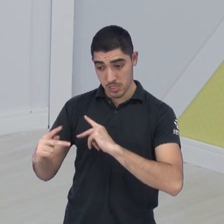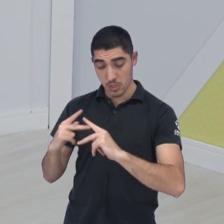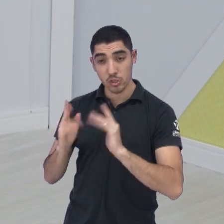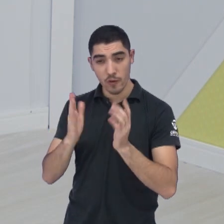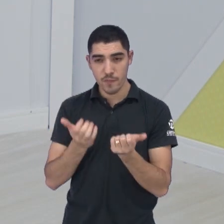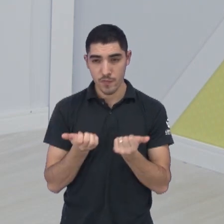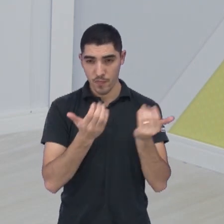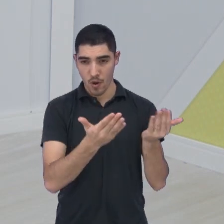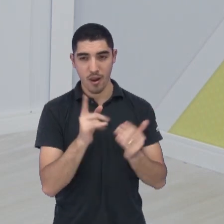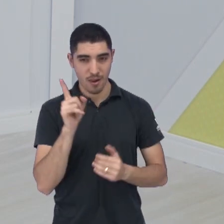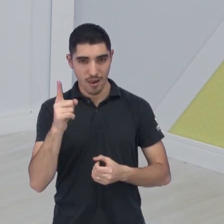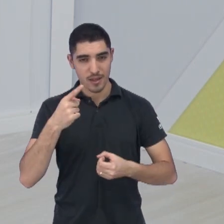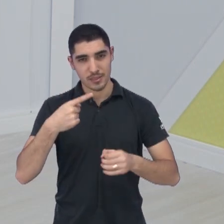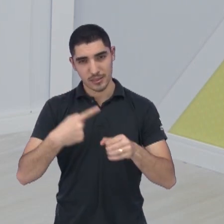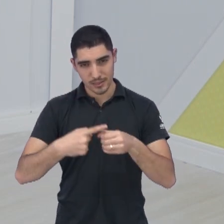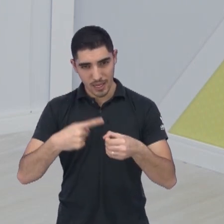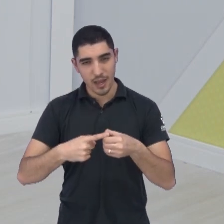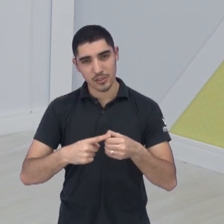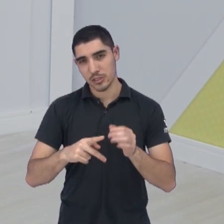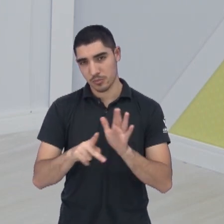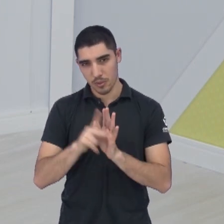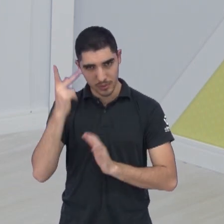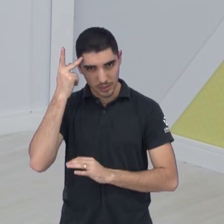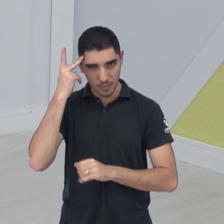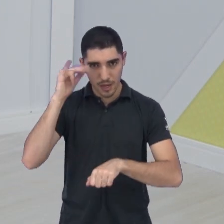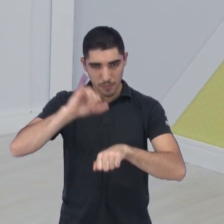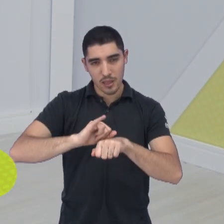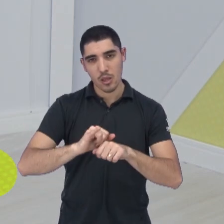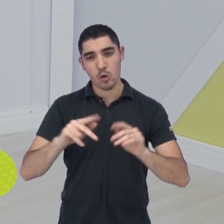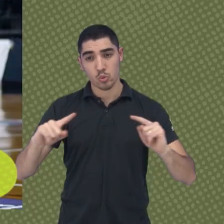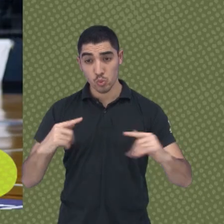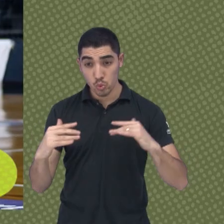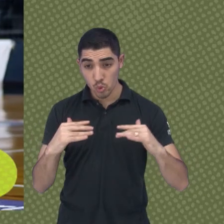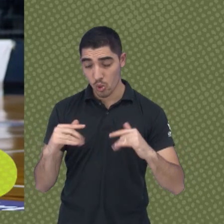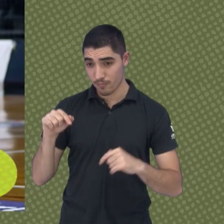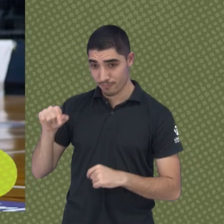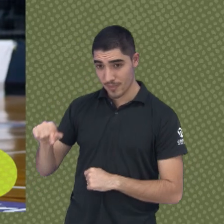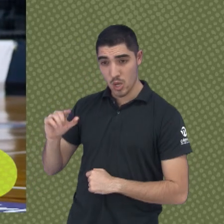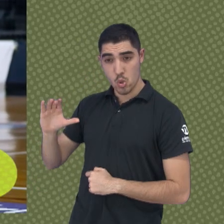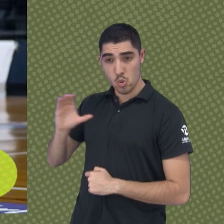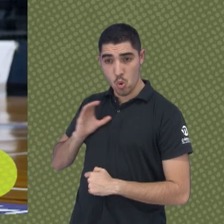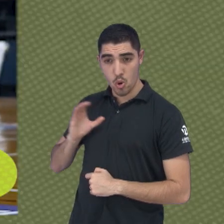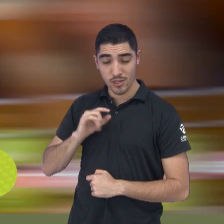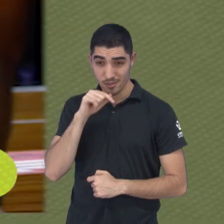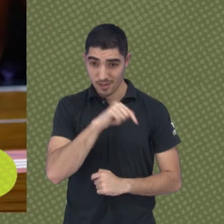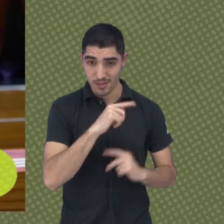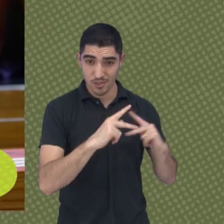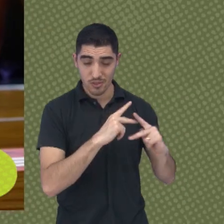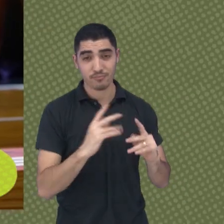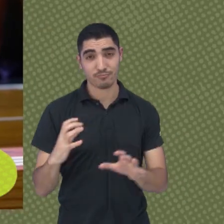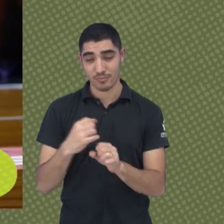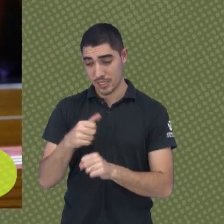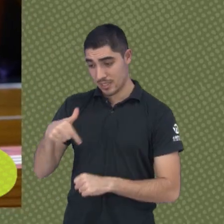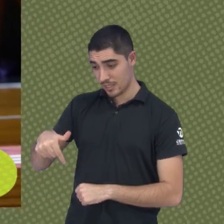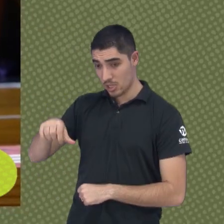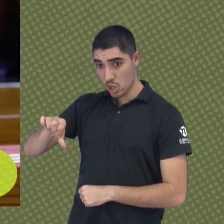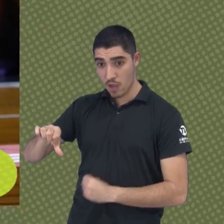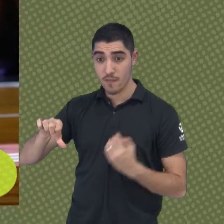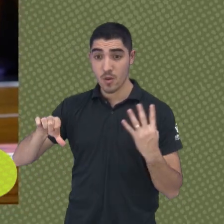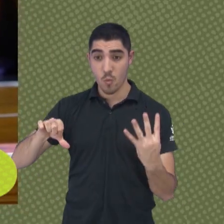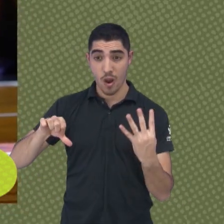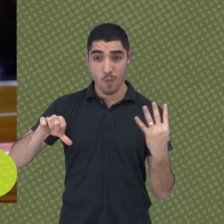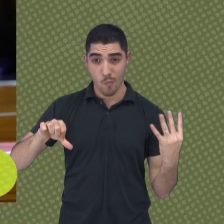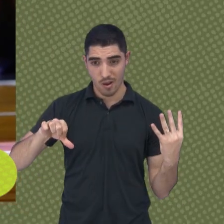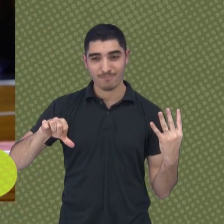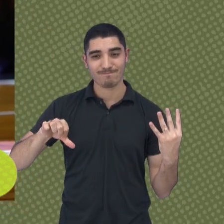até o ginásio Vlamir Marques, no Parque São Jorge, e foram derrotadas pela forte equipe do Corinthians, pelo placar de 79-44 em jogo